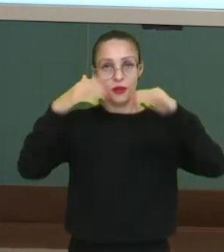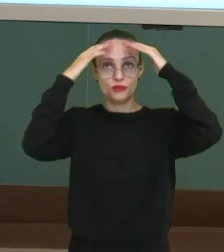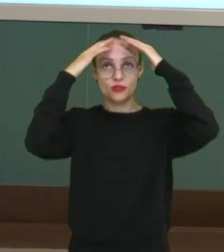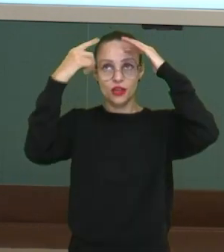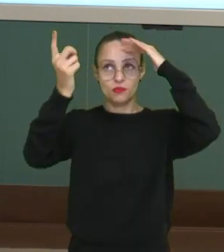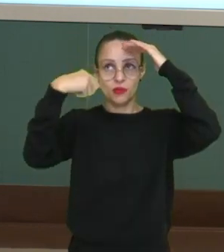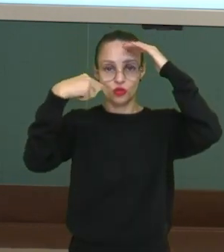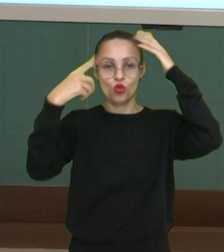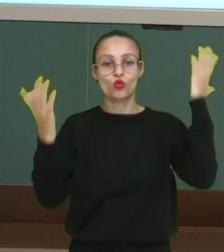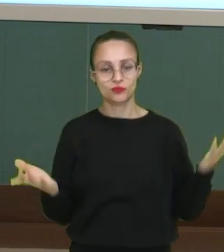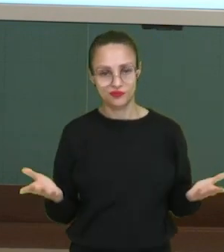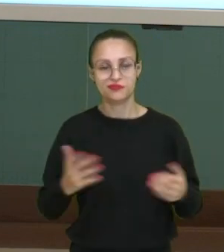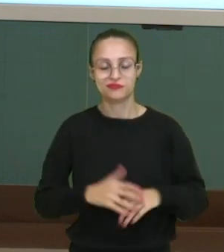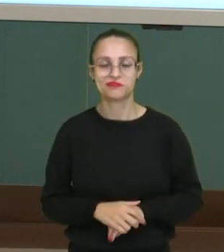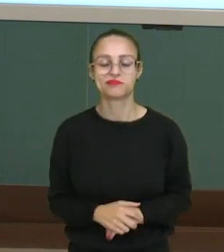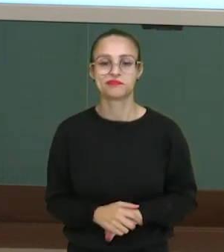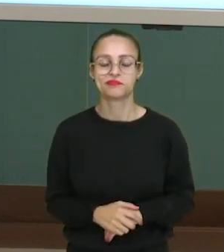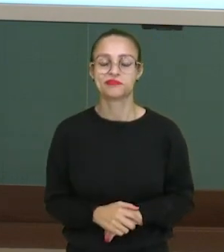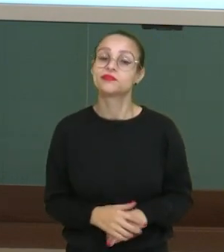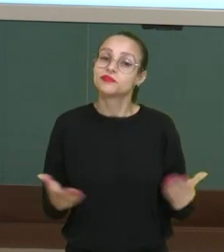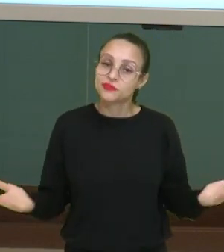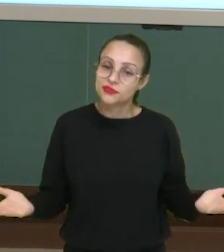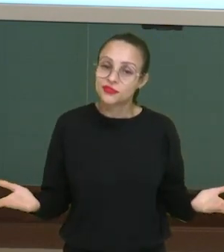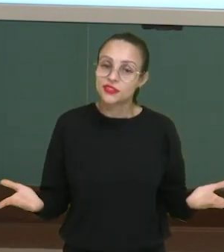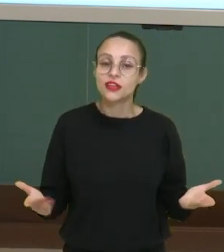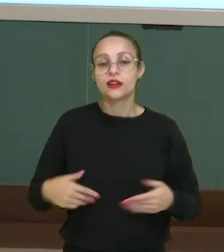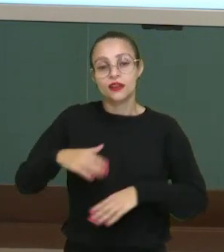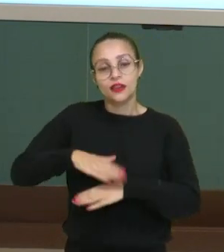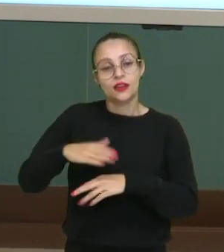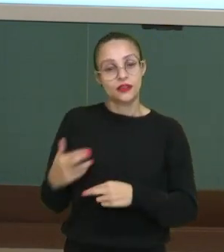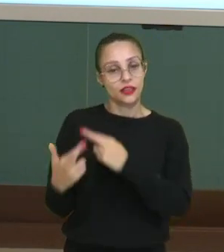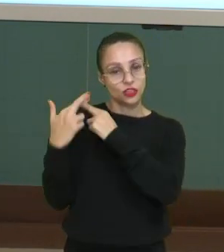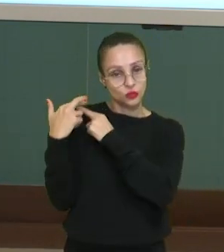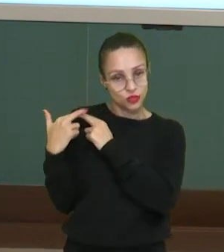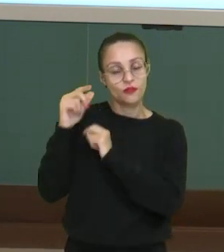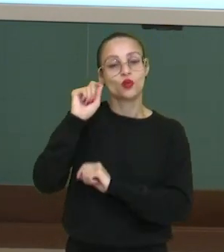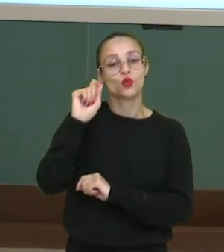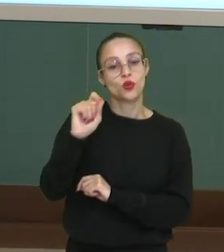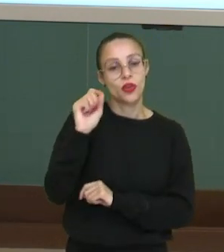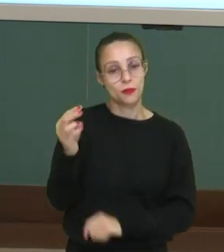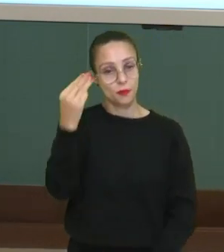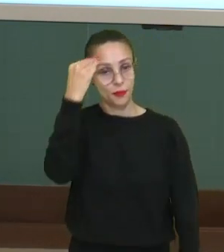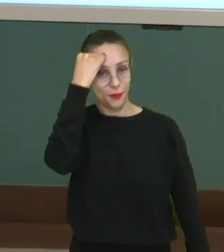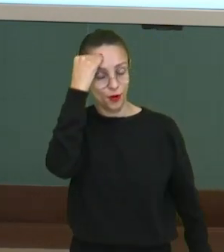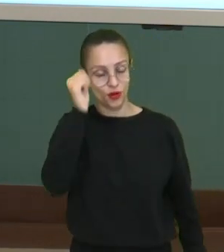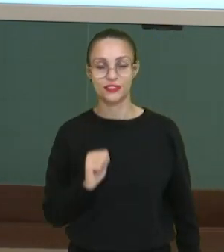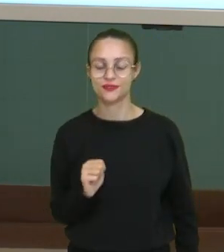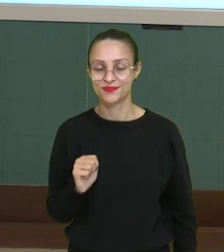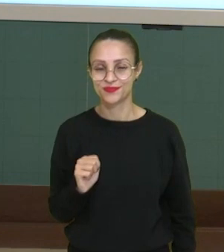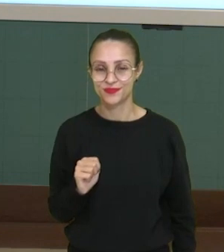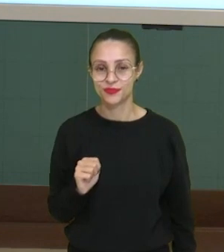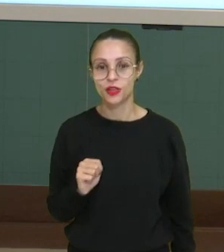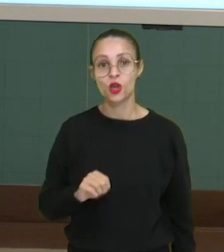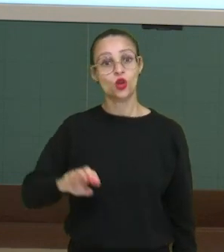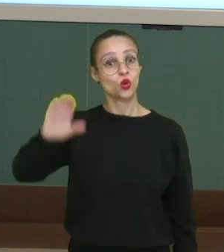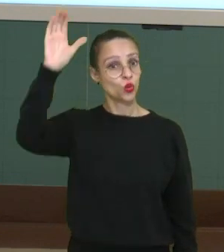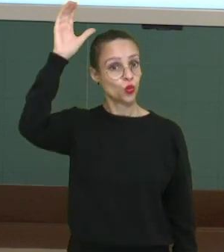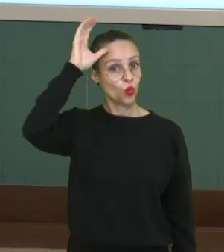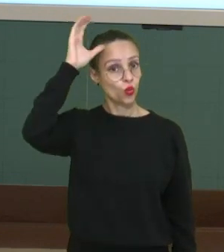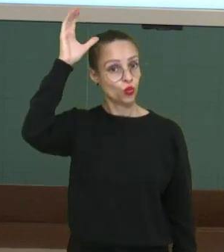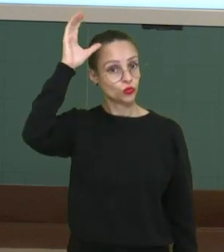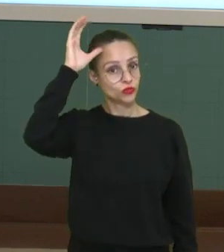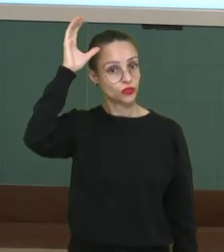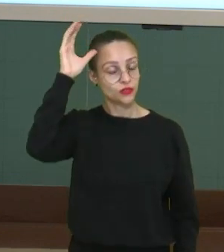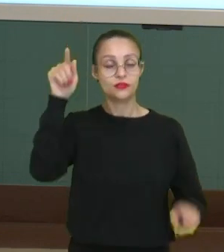cérebro que comandou isso. E é responsável pela nossa memória, pela nossa consciência,